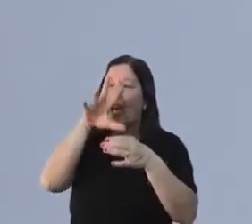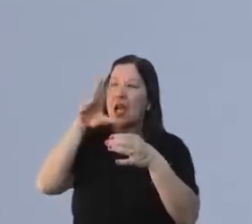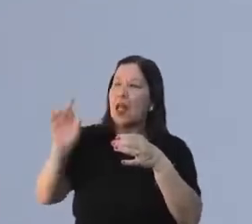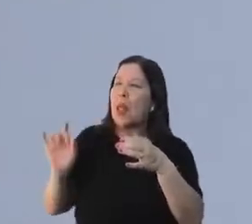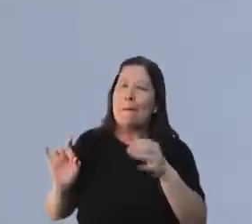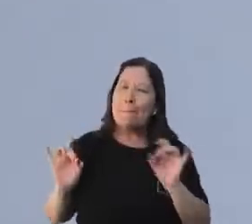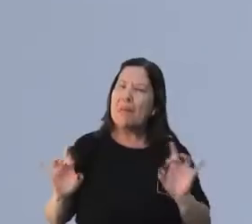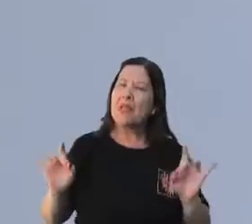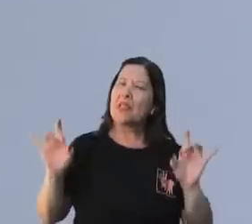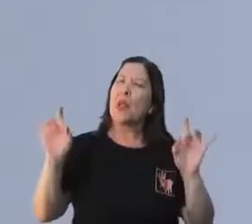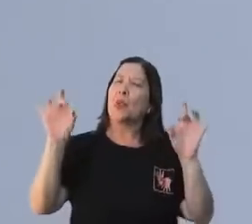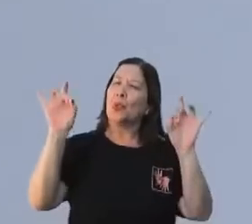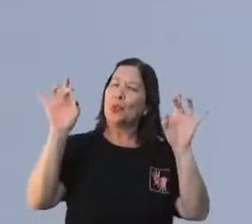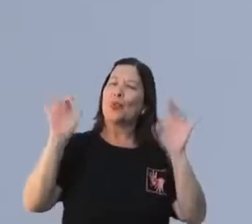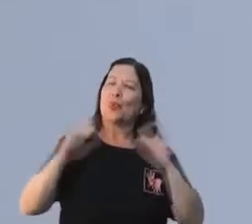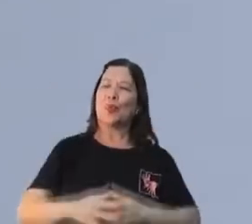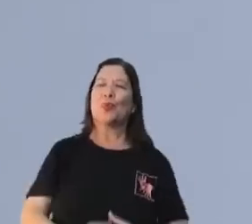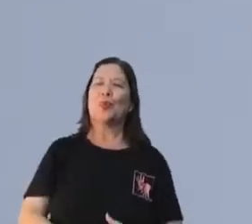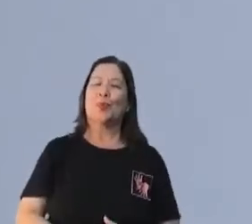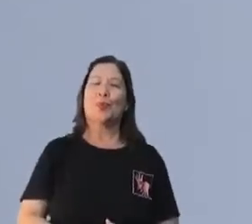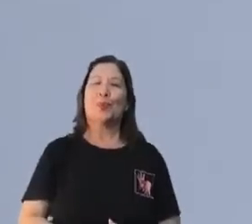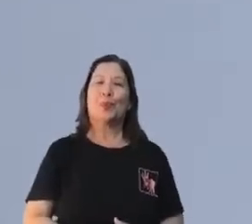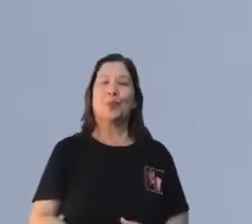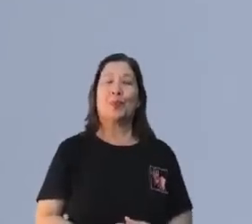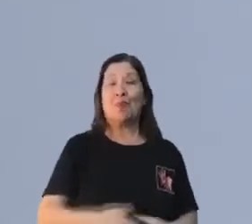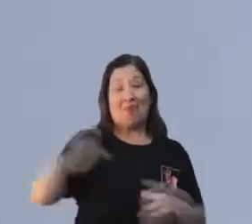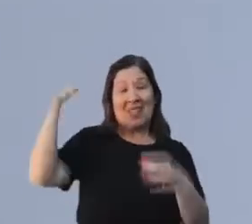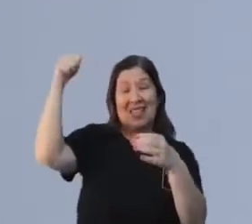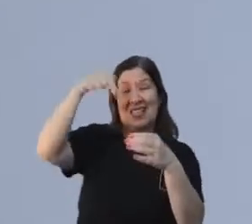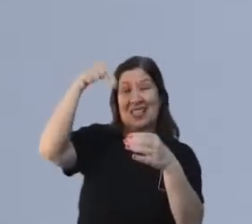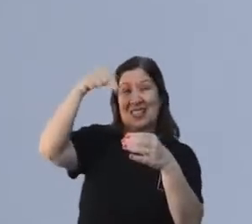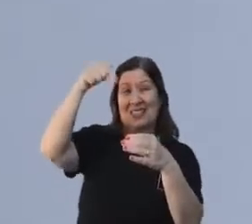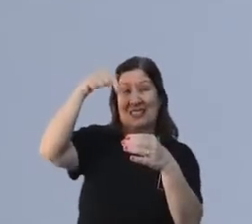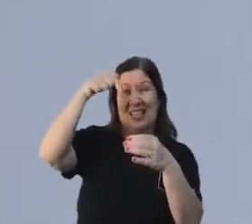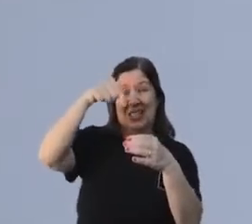puro. E esse vaso está cheio.